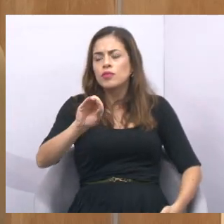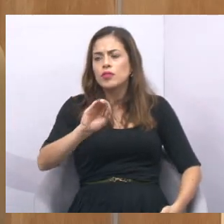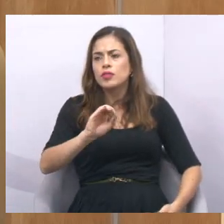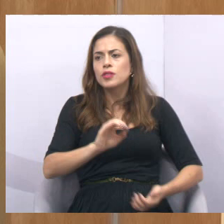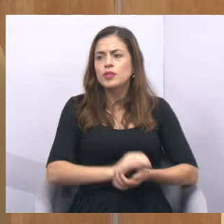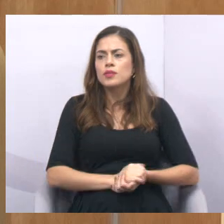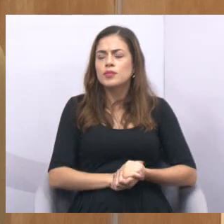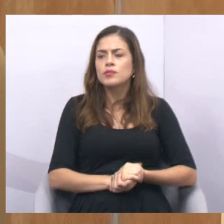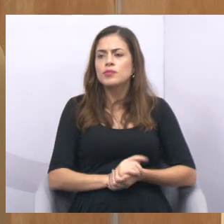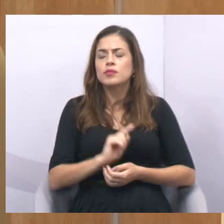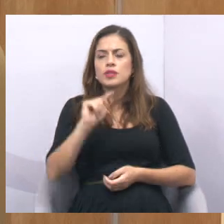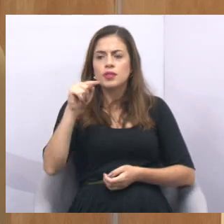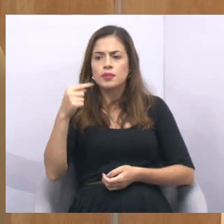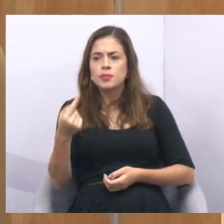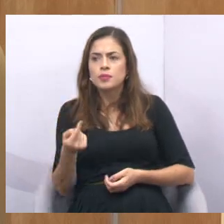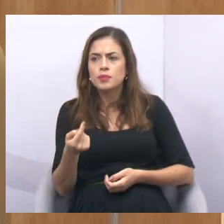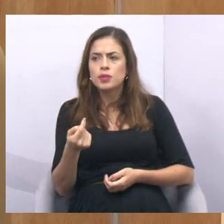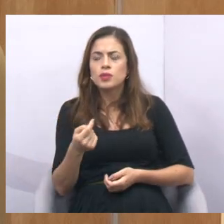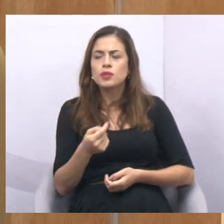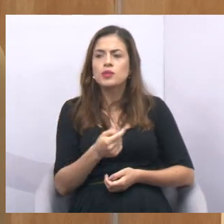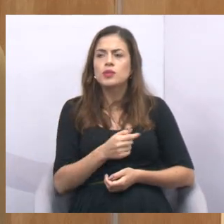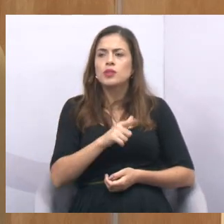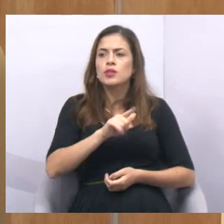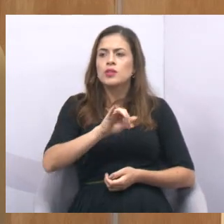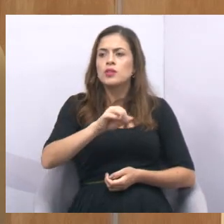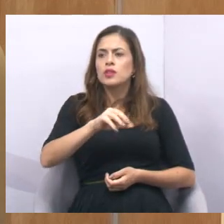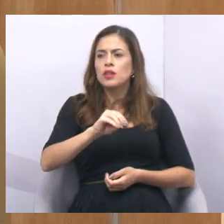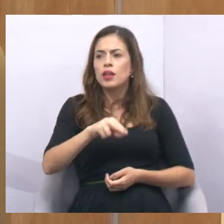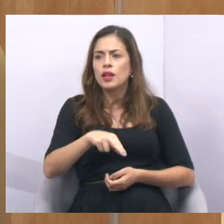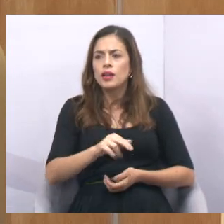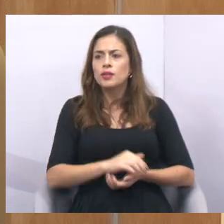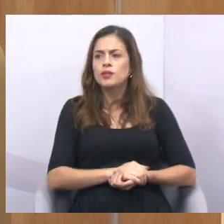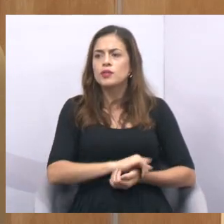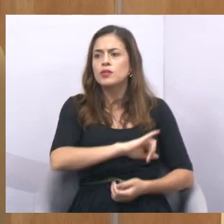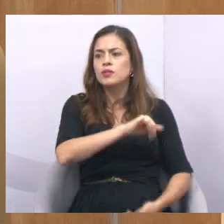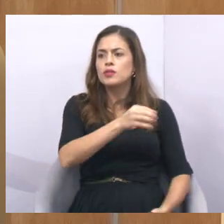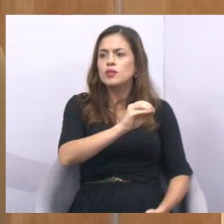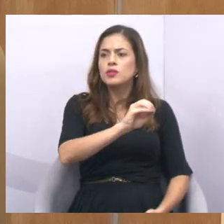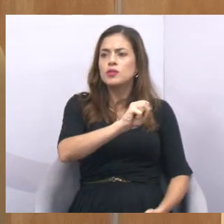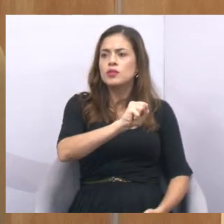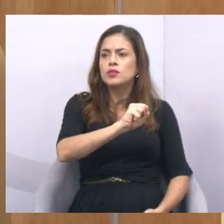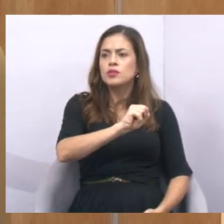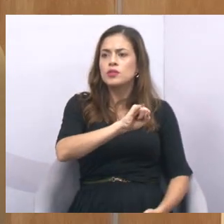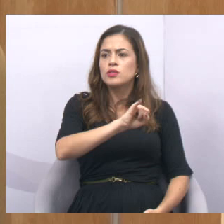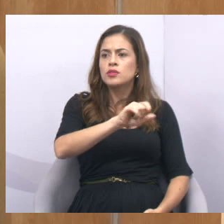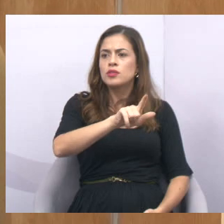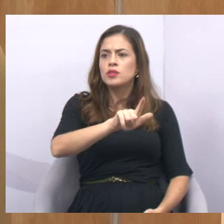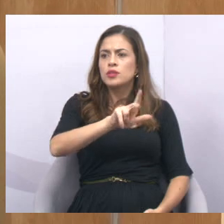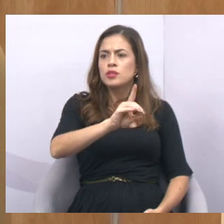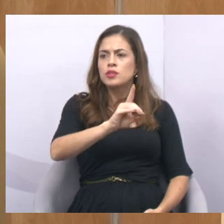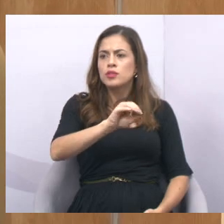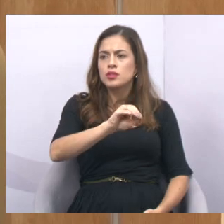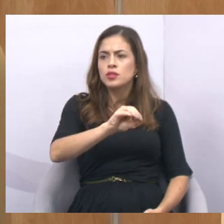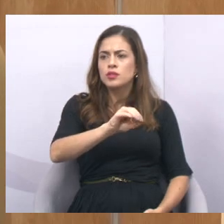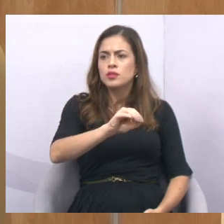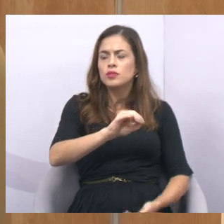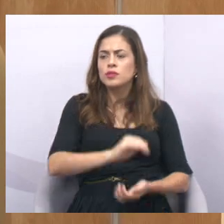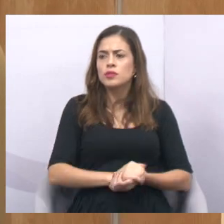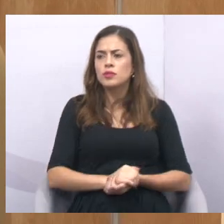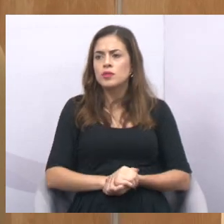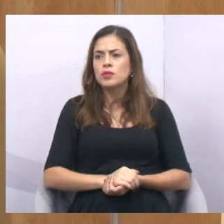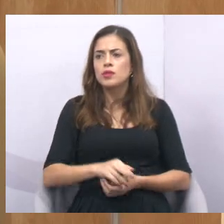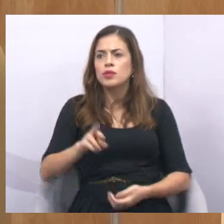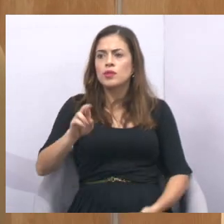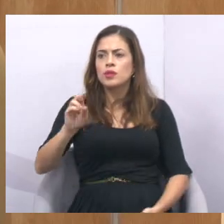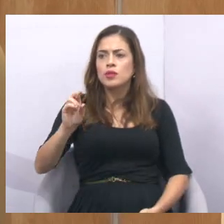depois, mais tarde, veio o Zé Lisolaio, Josildo, que aqui está, o Robertão